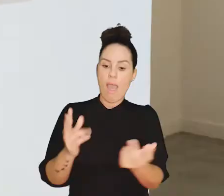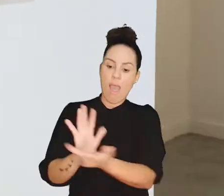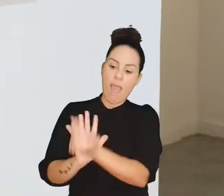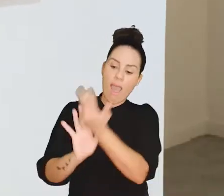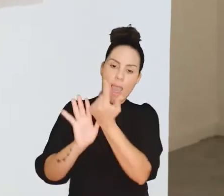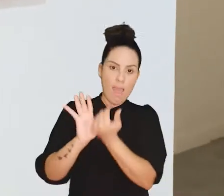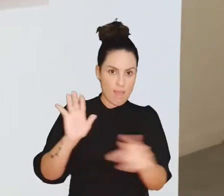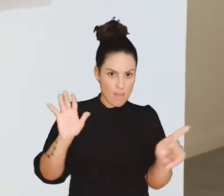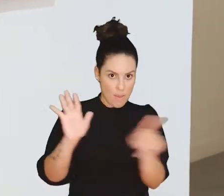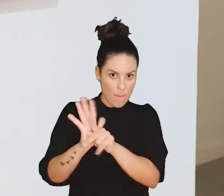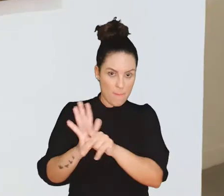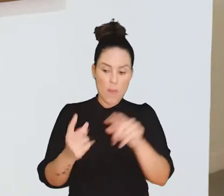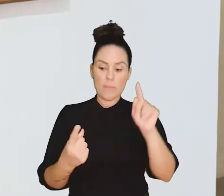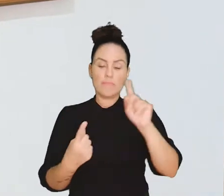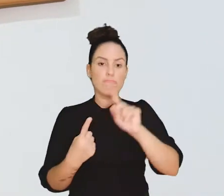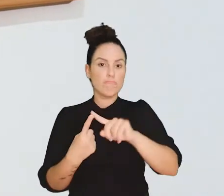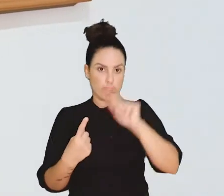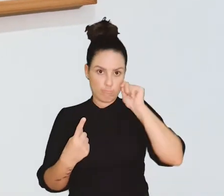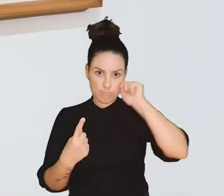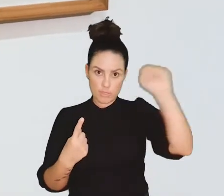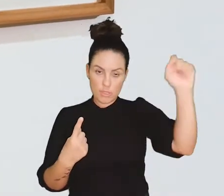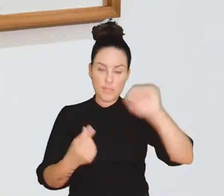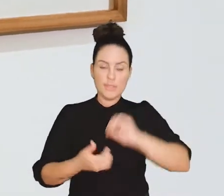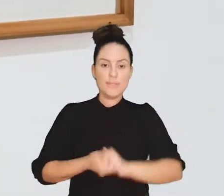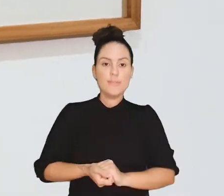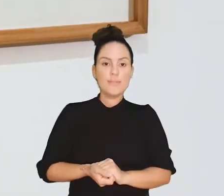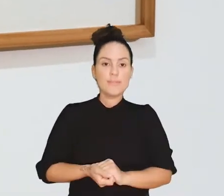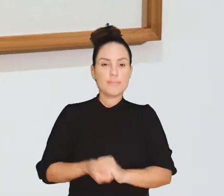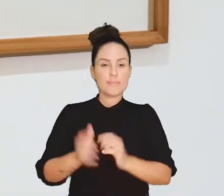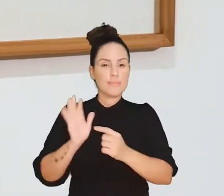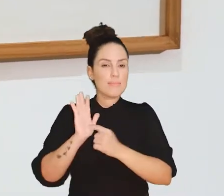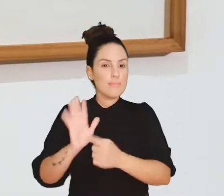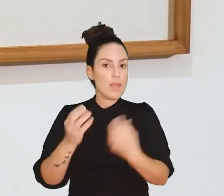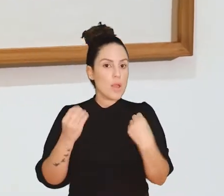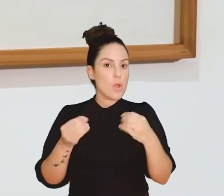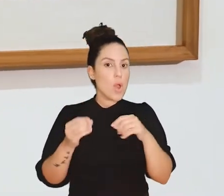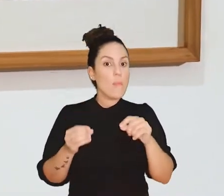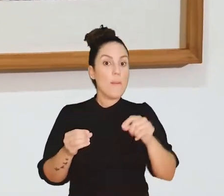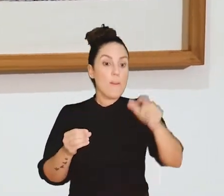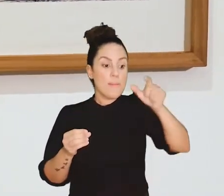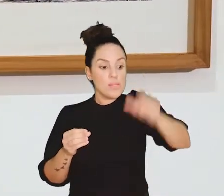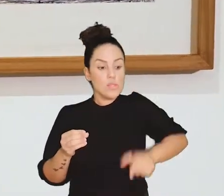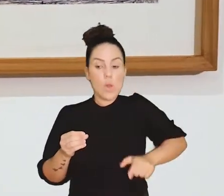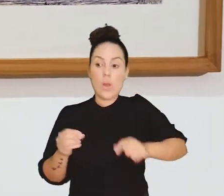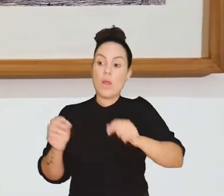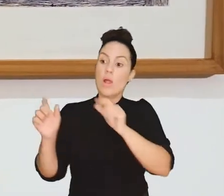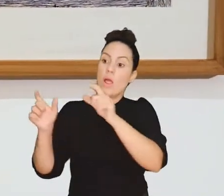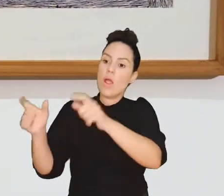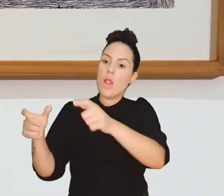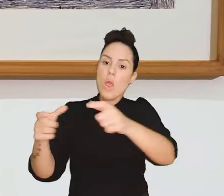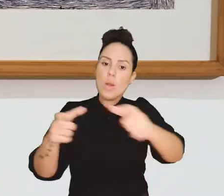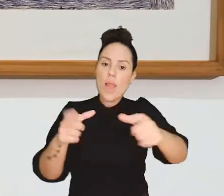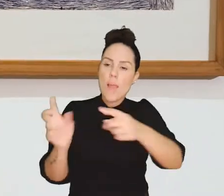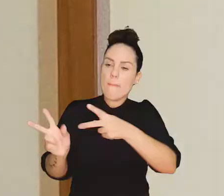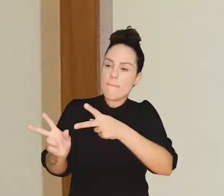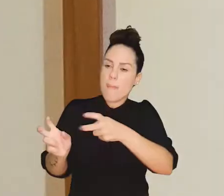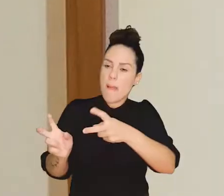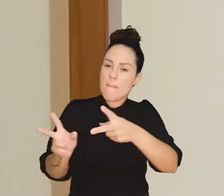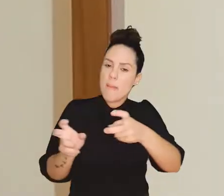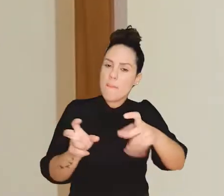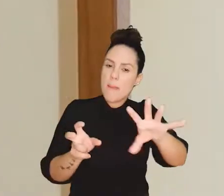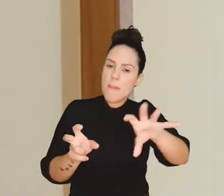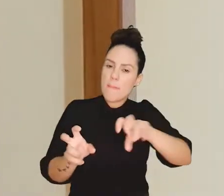outras demais. E é justamente a ideia de construção de um lugar, ao mesmo tempo